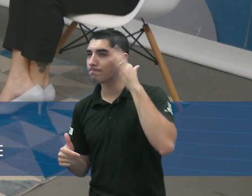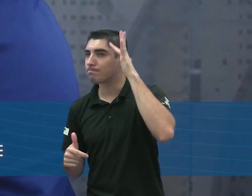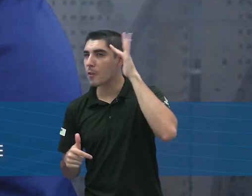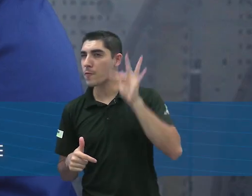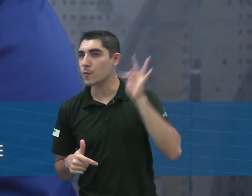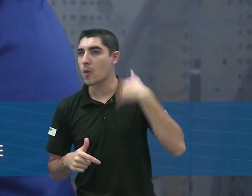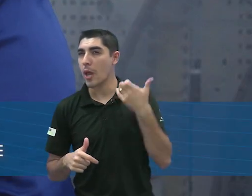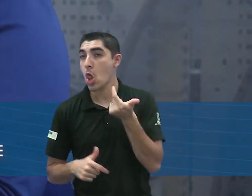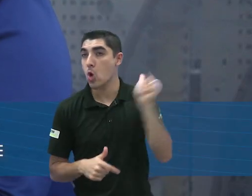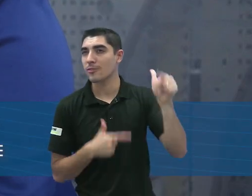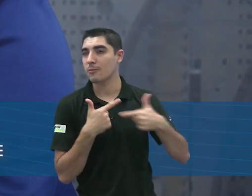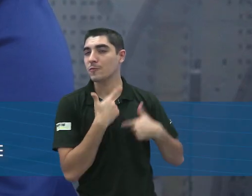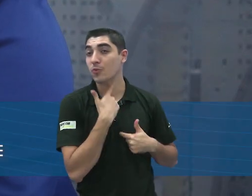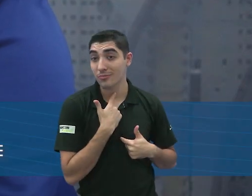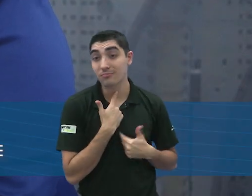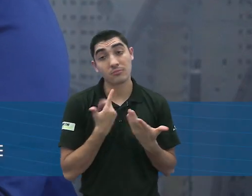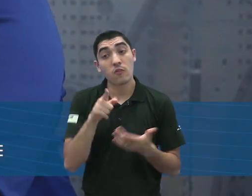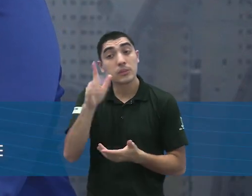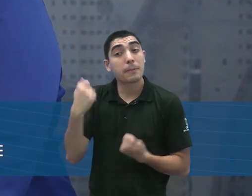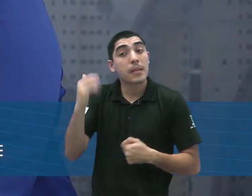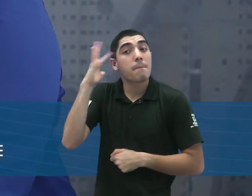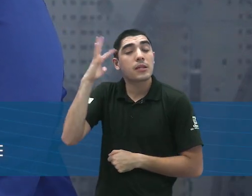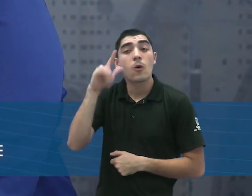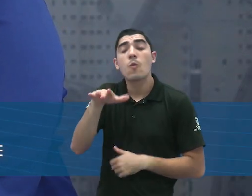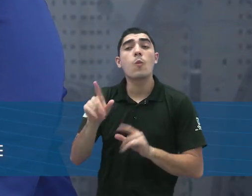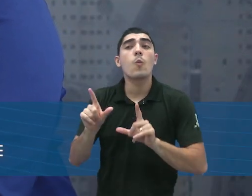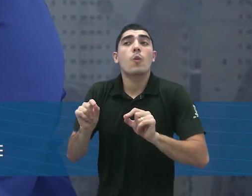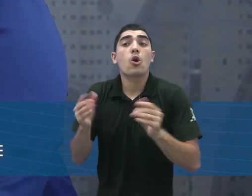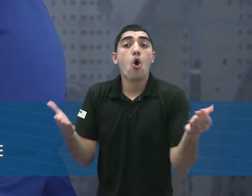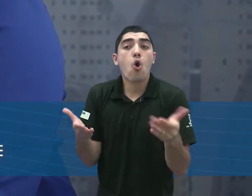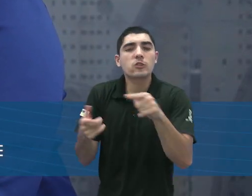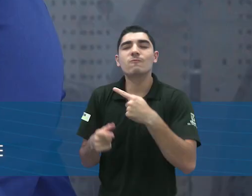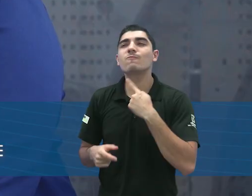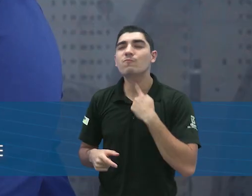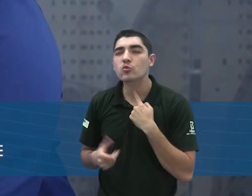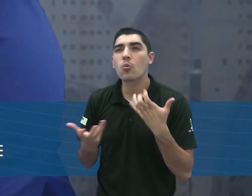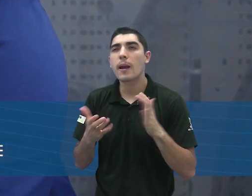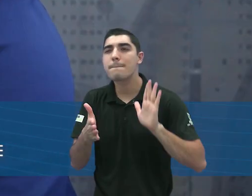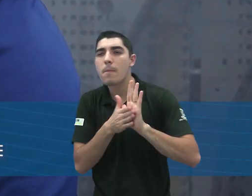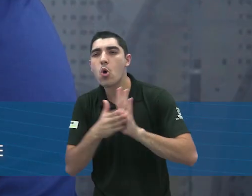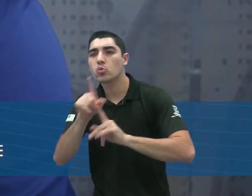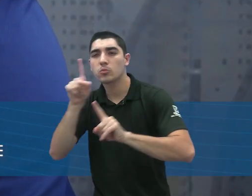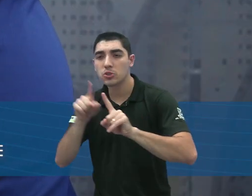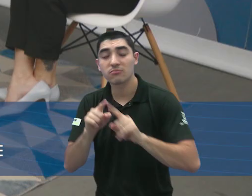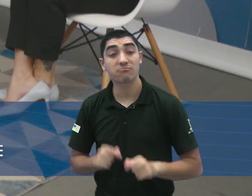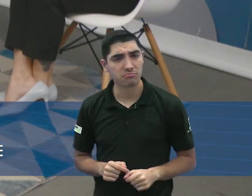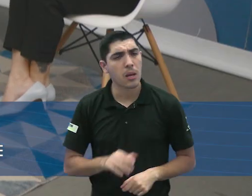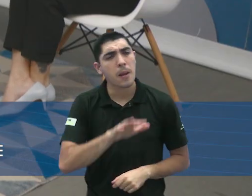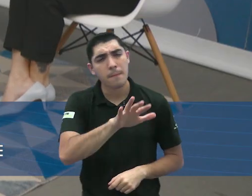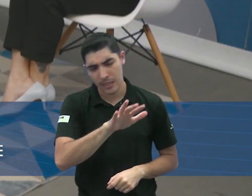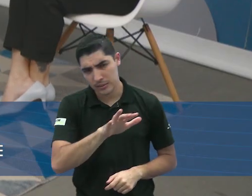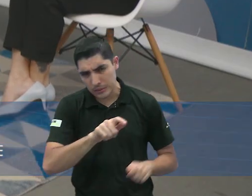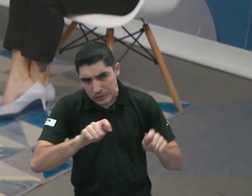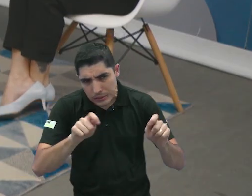acho que vai muito desse lugar, né? Qual é o lugar hoje que eu realmente vejo propósito ali no que eu estou fazendo? Olha, é